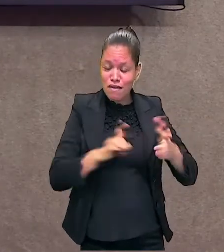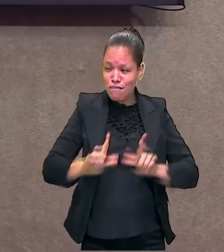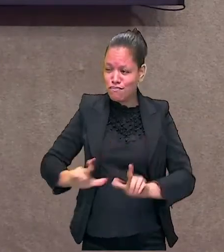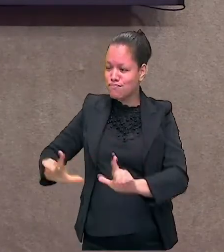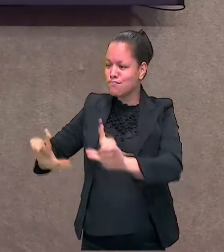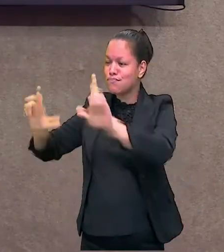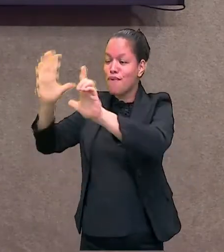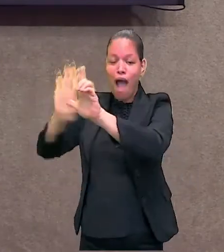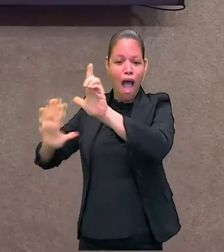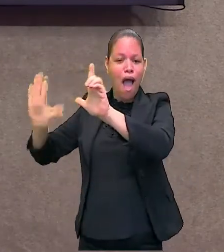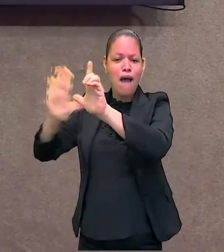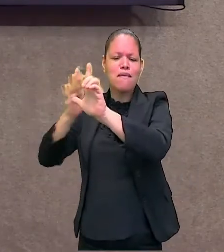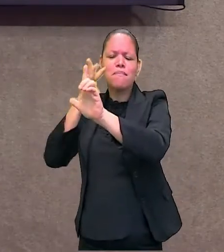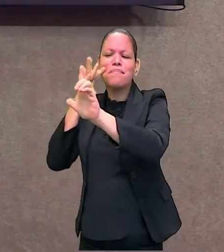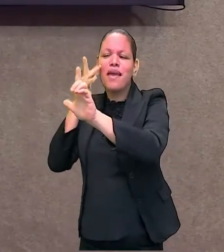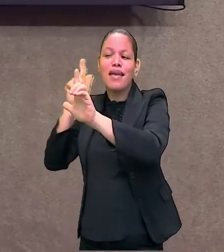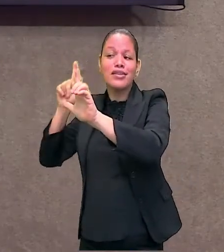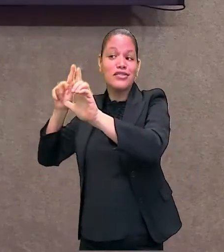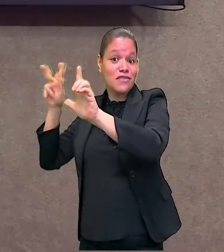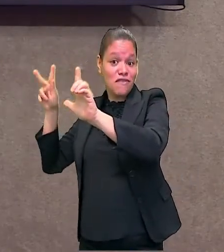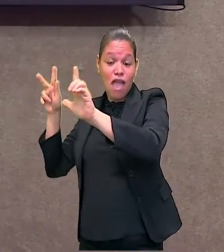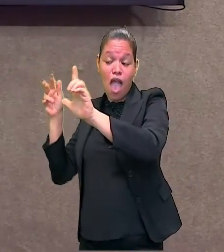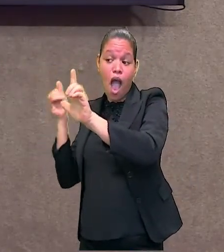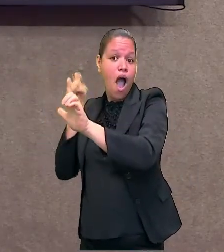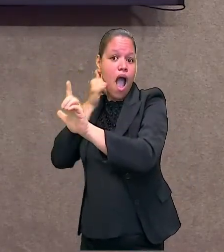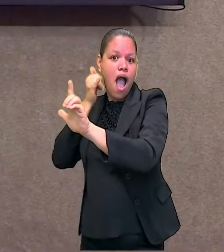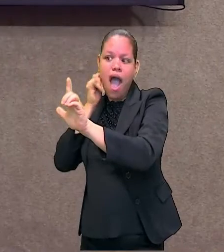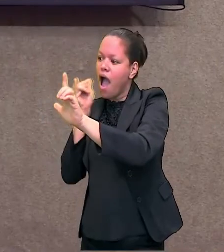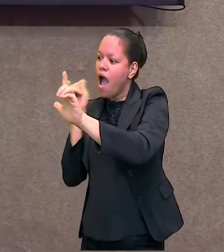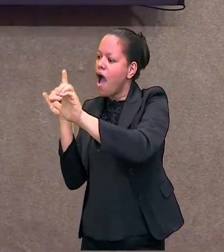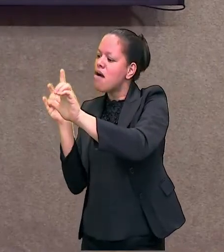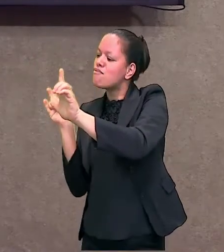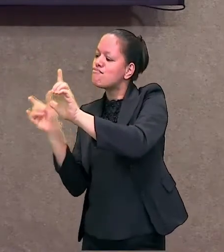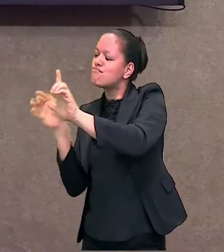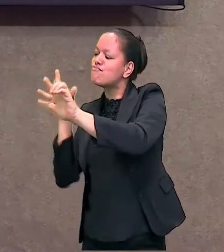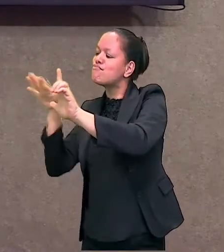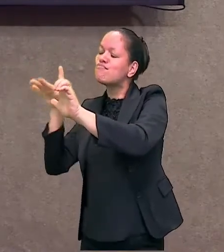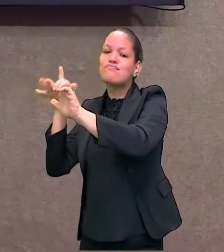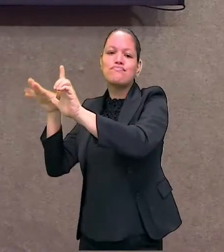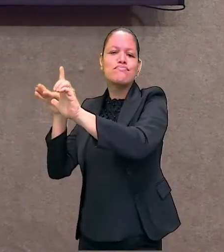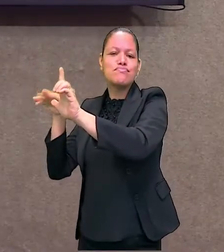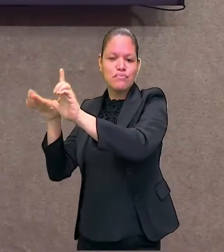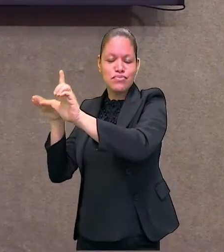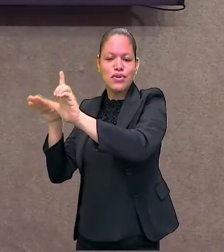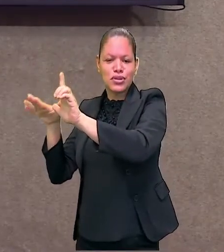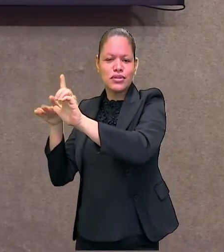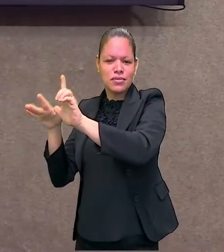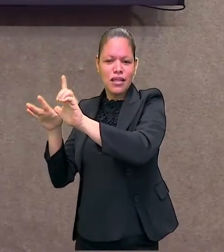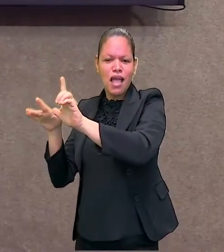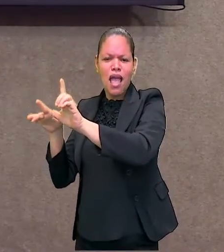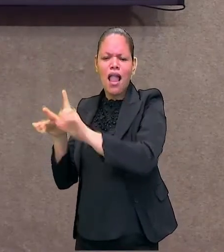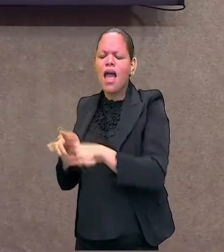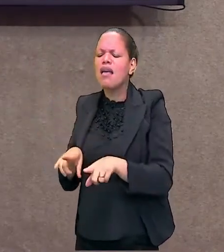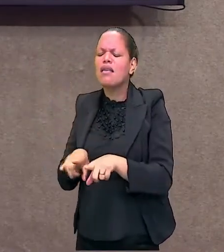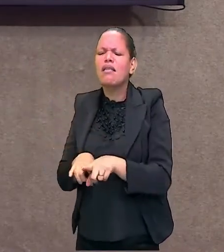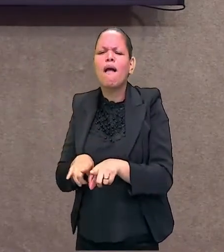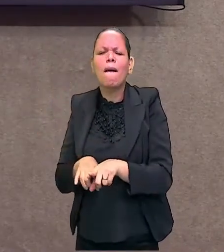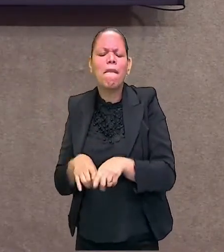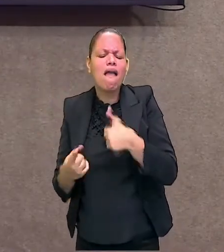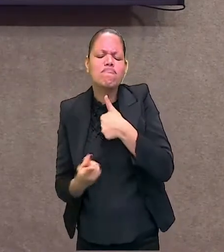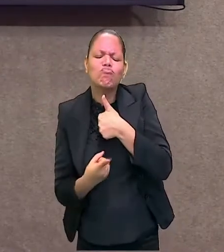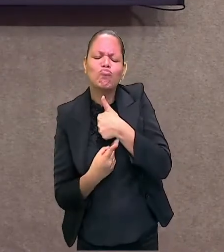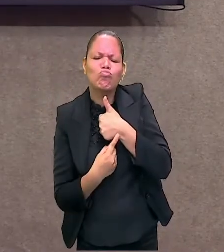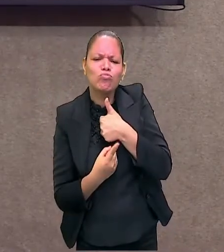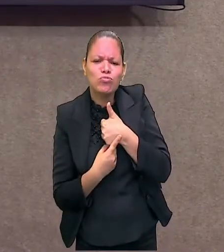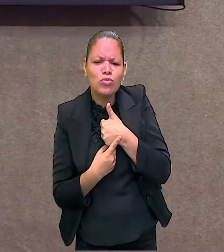plataforma SMED-GV, aponte a câmera do seu celular na imagem que aparece no canto da tela, se